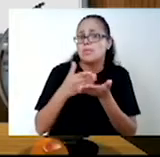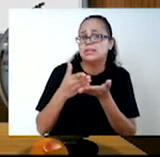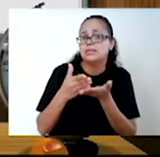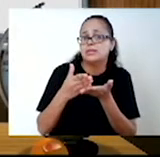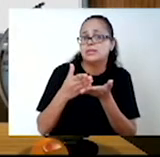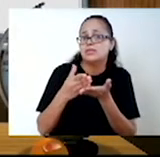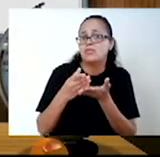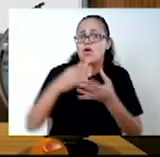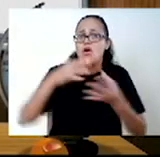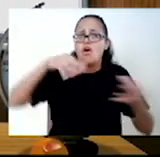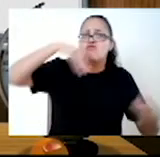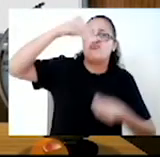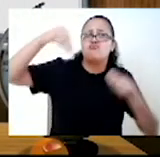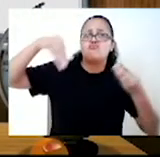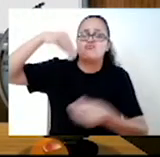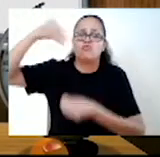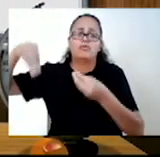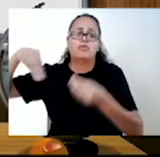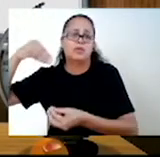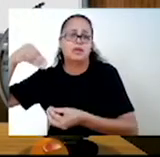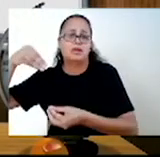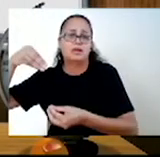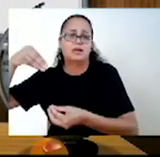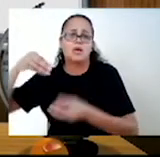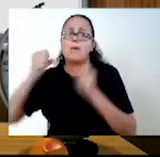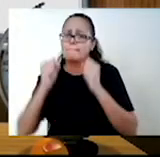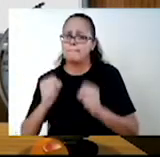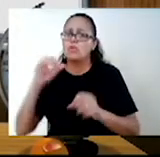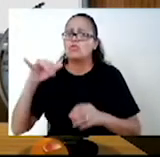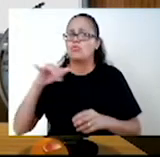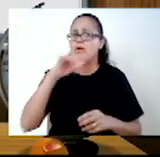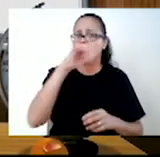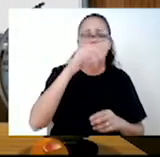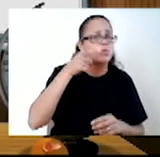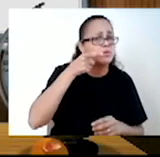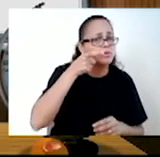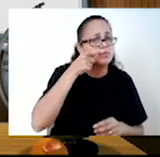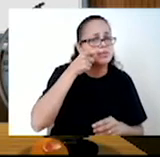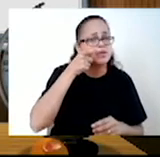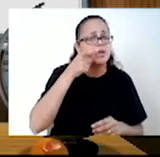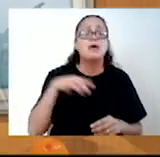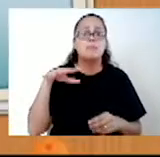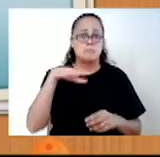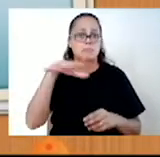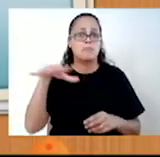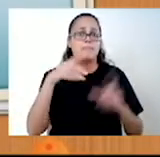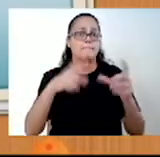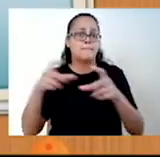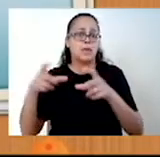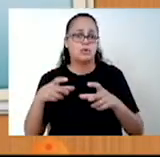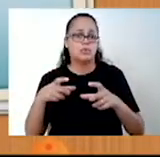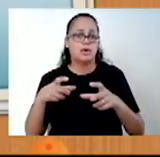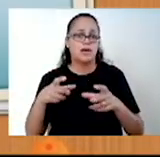Quando um furacão é detectado, os centros de monitoramento podem enviar um avião meteorológico de observação para a área do fenômeno. E é